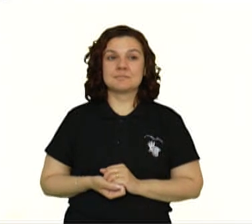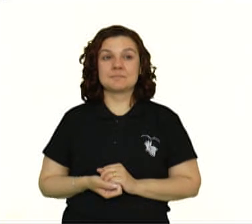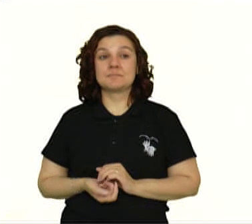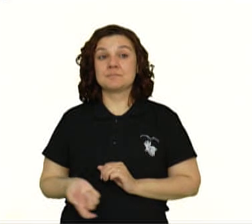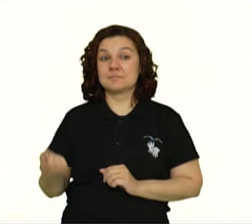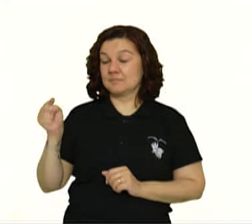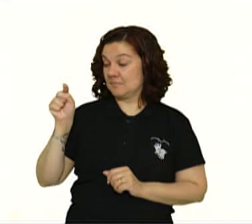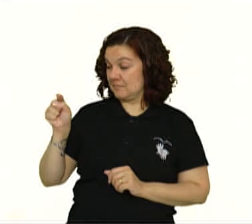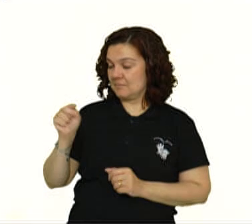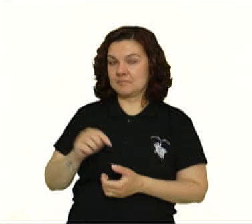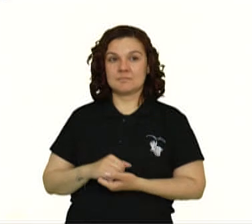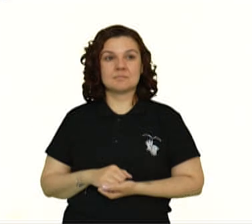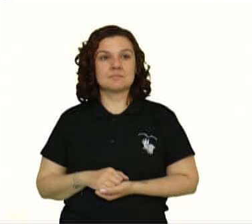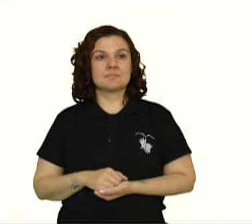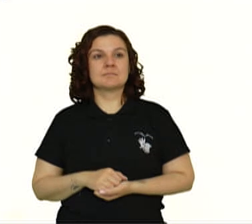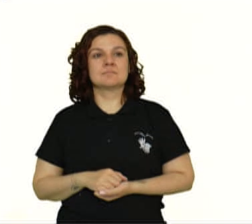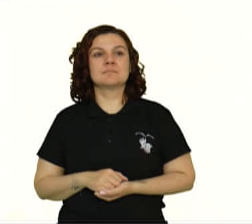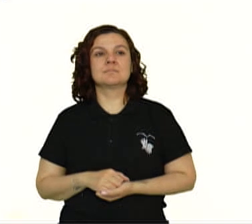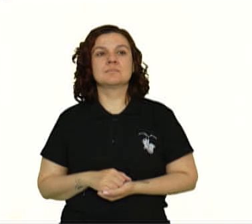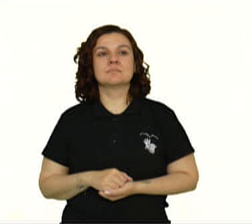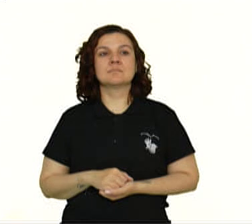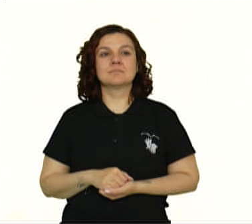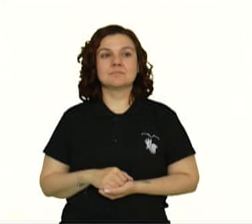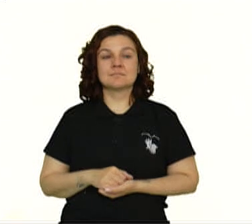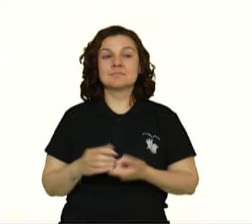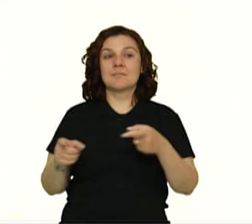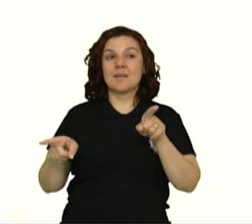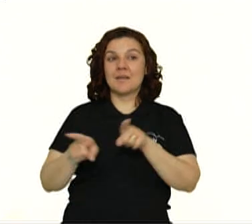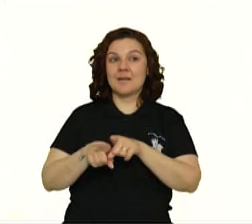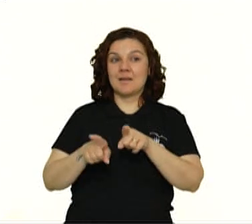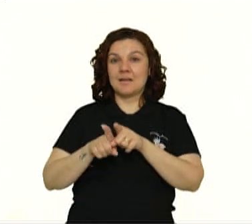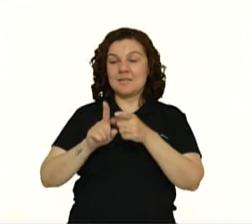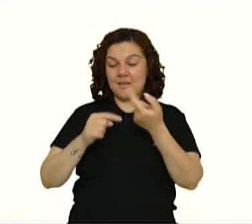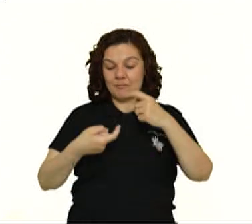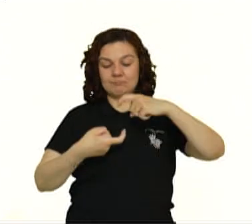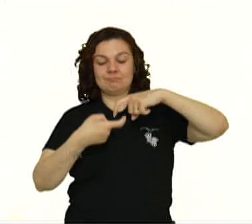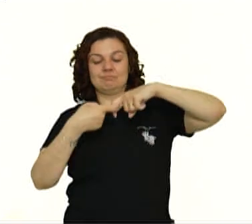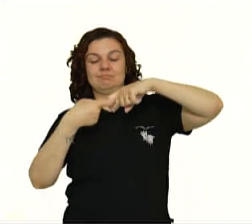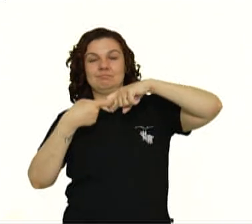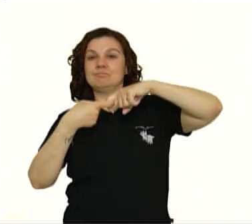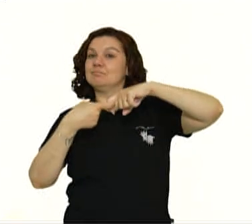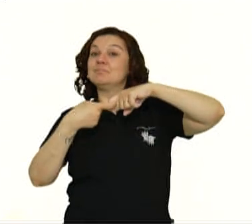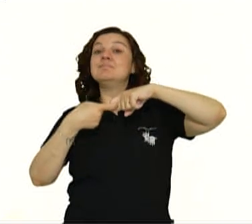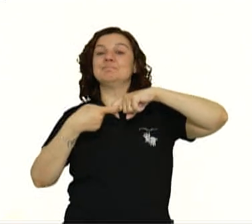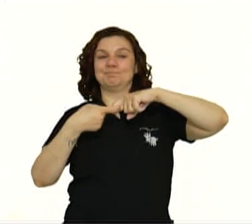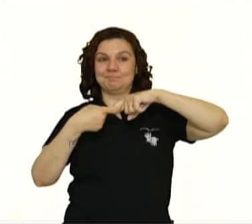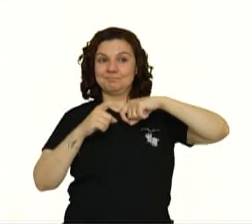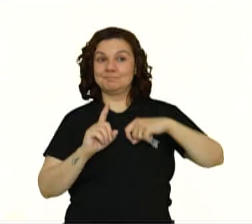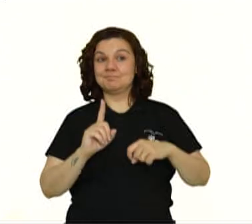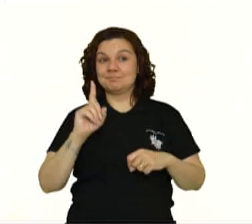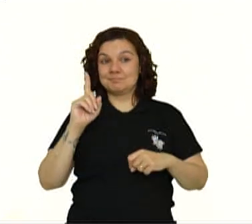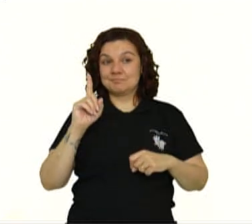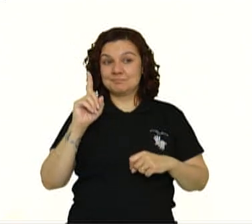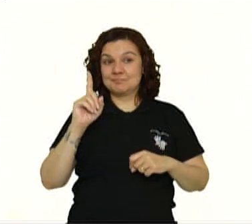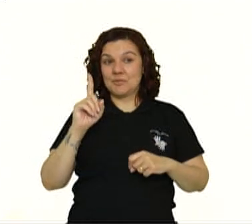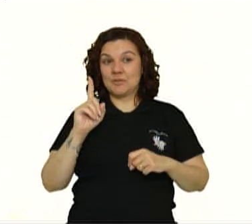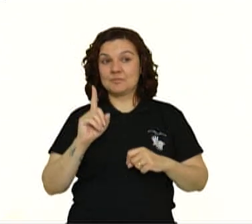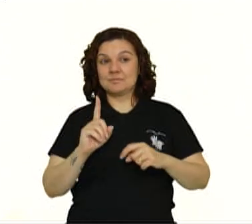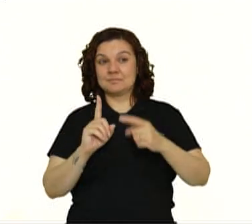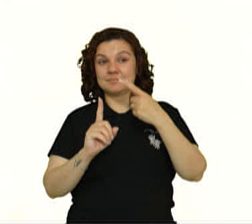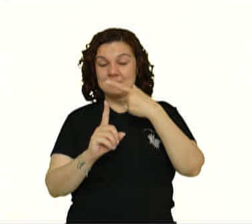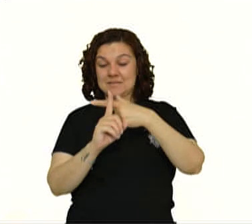pedaços. Letra C. Também tem um entrelaçamento de arestas. Esta